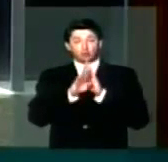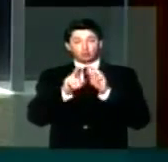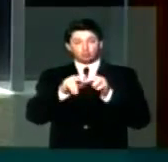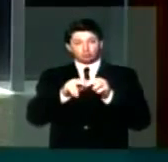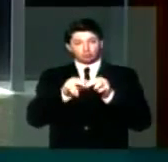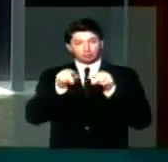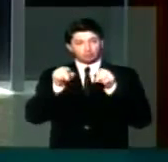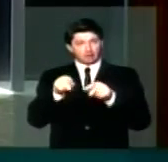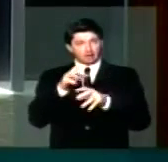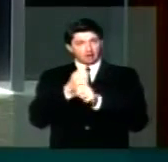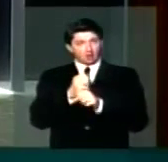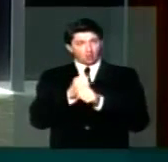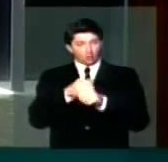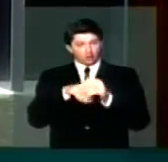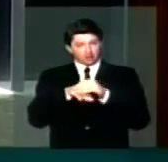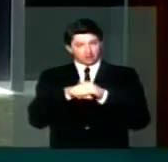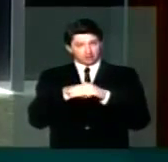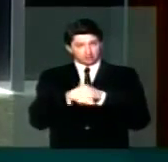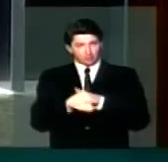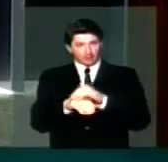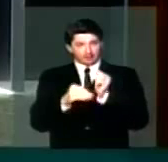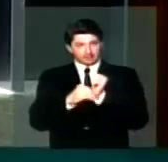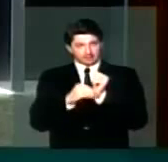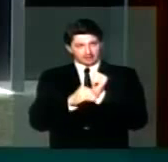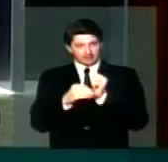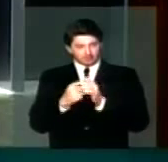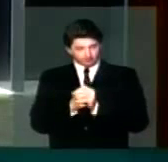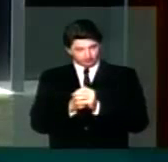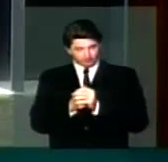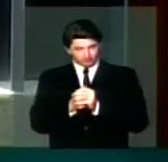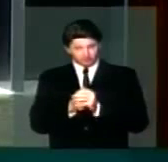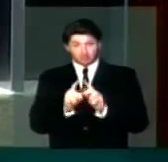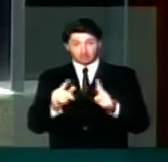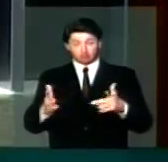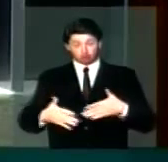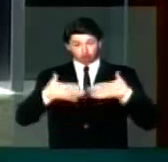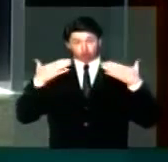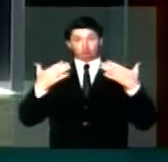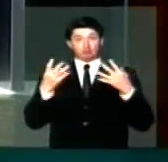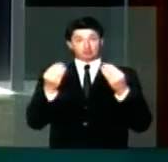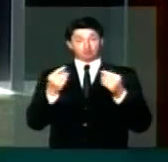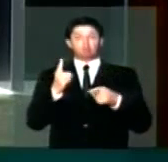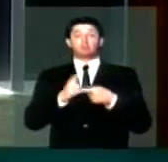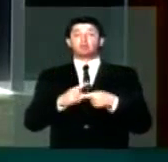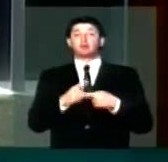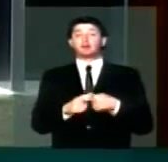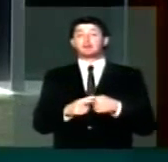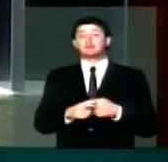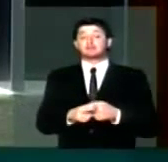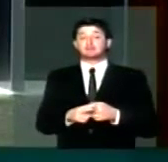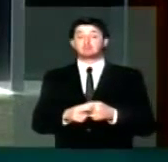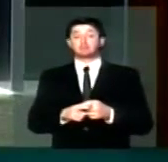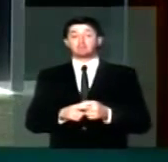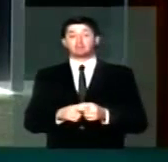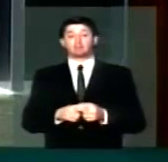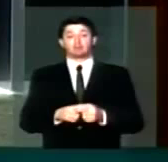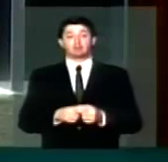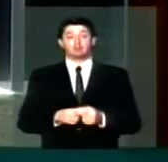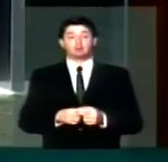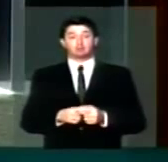a respeito destas contas secretas. A grande surpresa, senhor presidente, foi